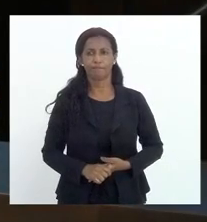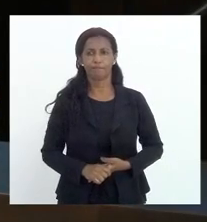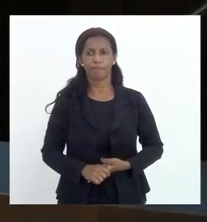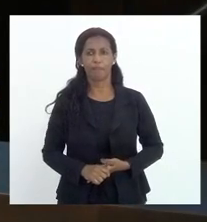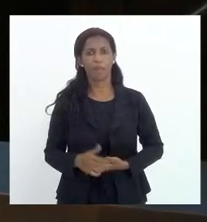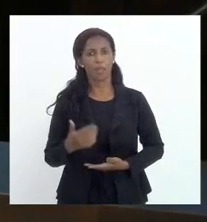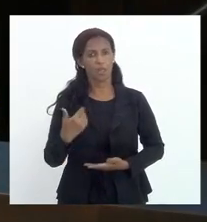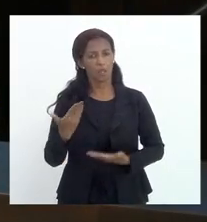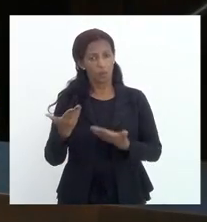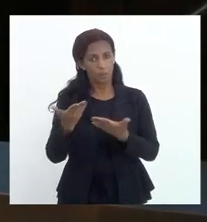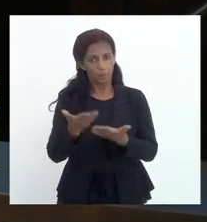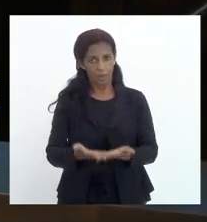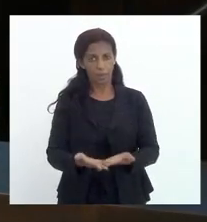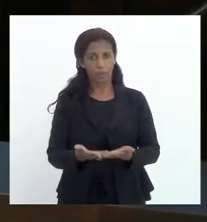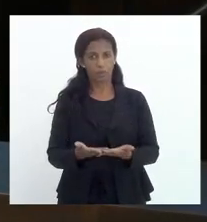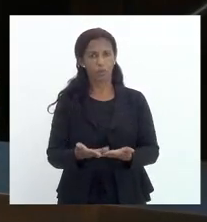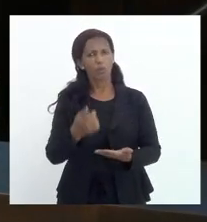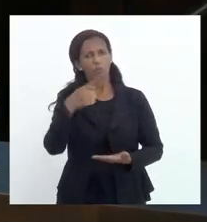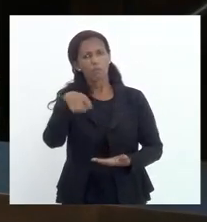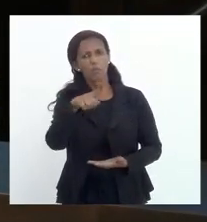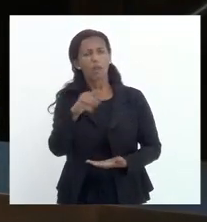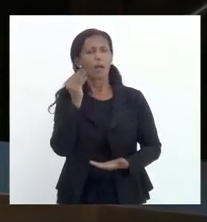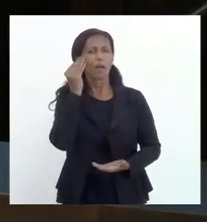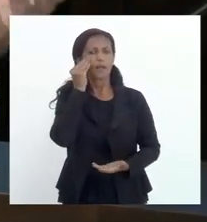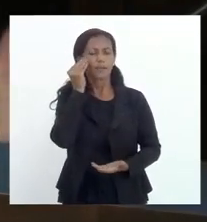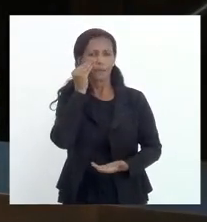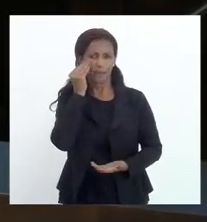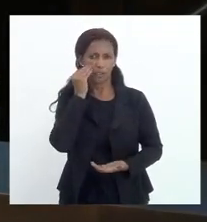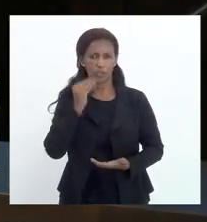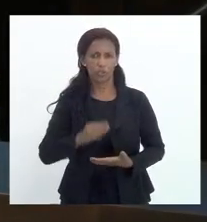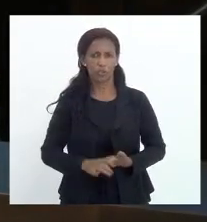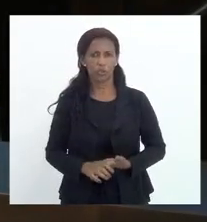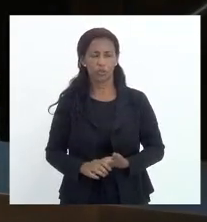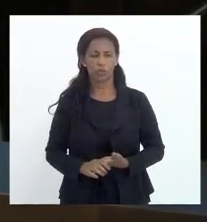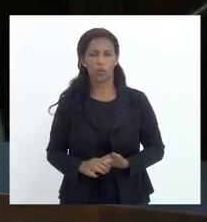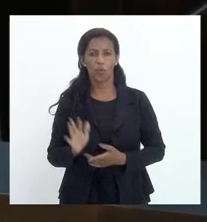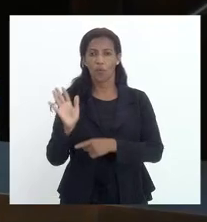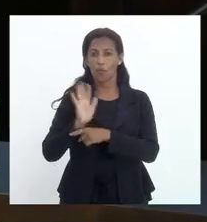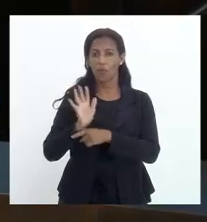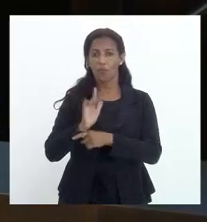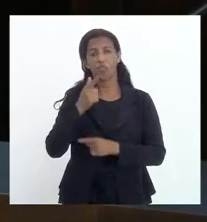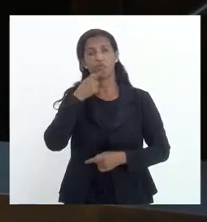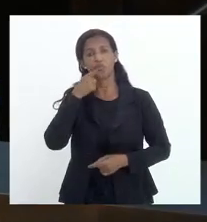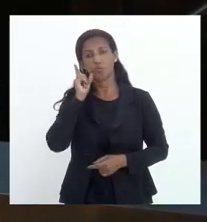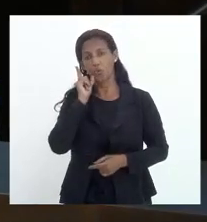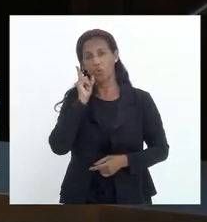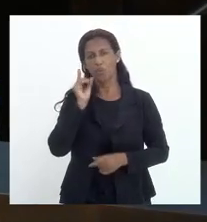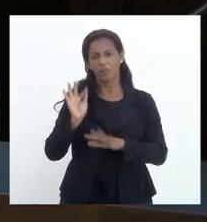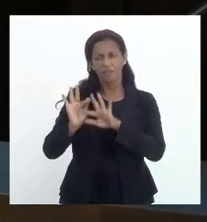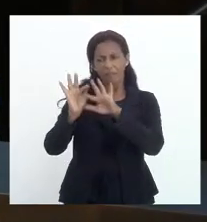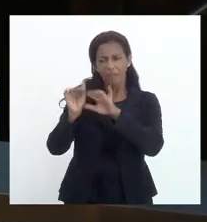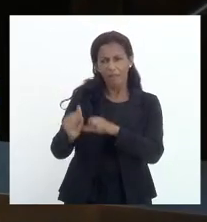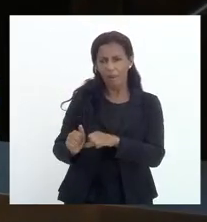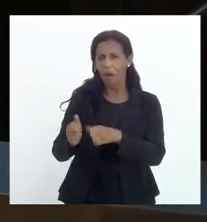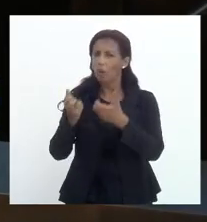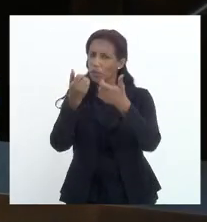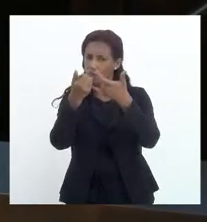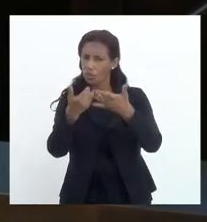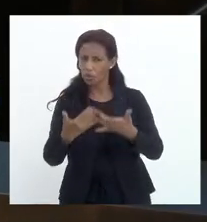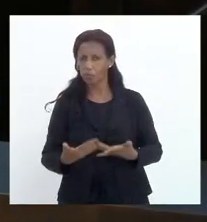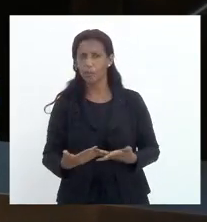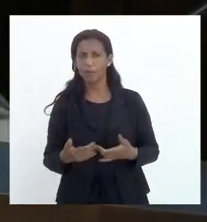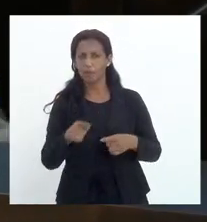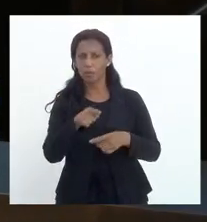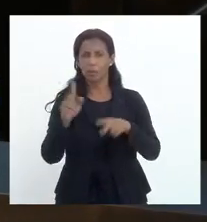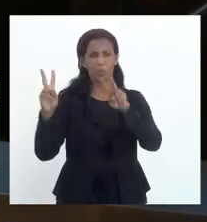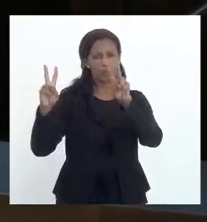eu recomendaria que pudesse ver o vídeo de ontem, pelo menos no final, em que a gente fala um pouco sobre isso